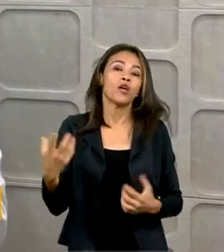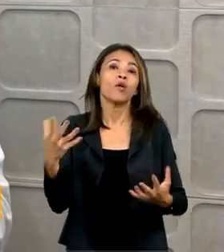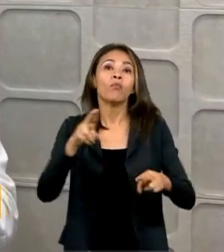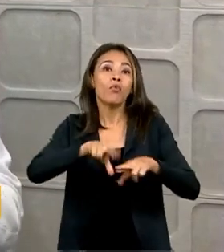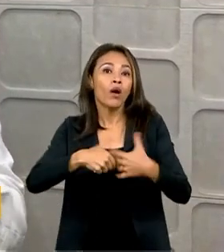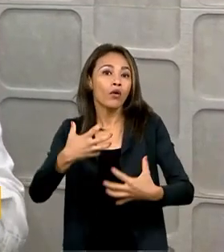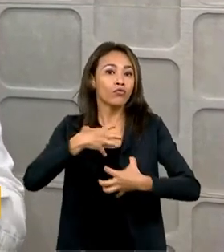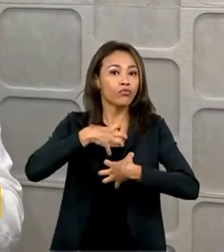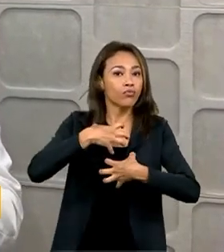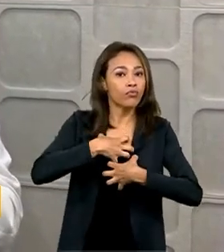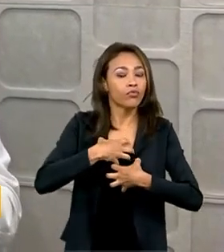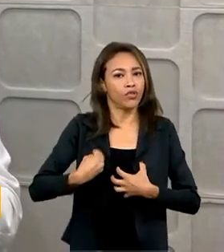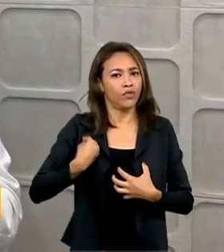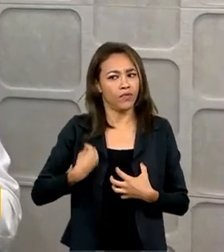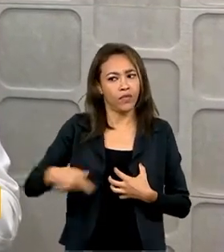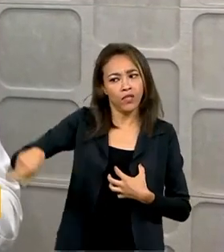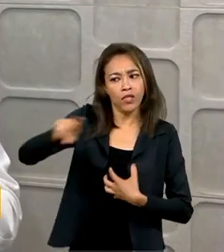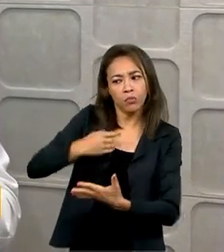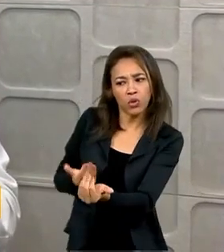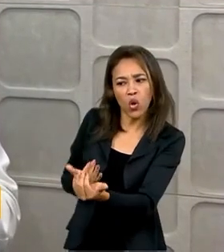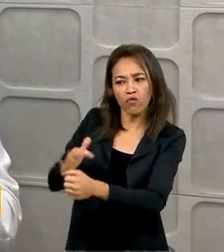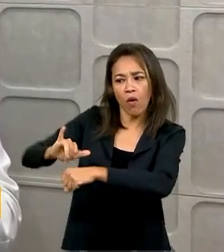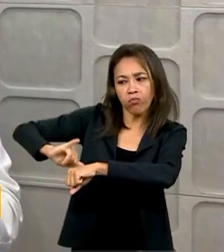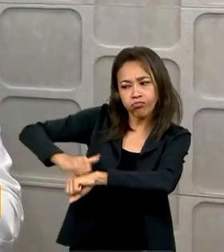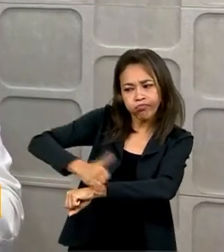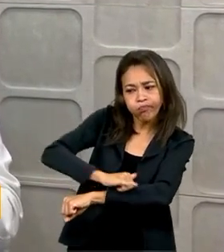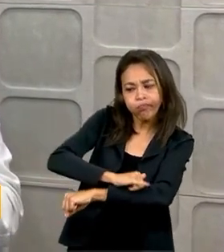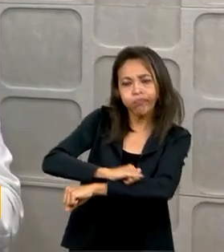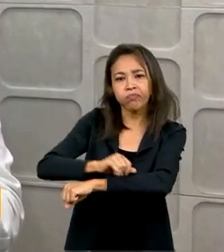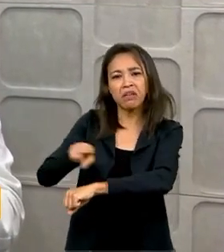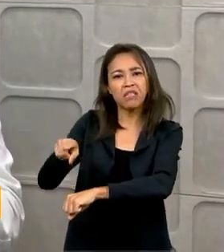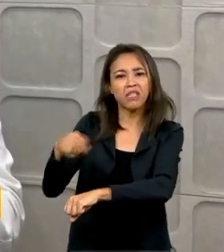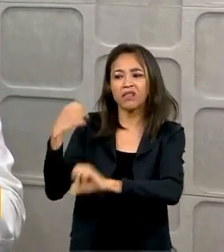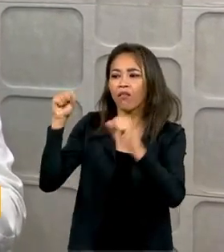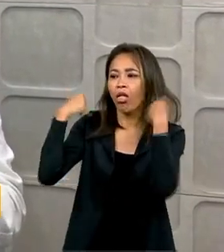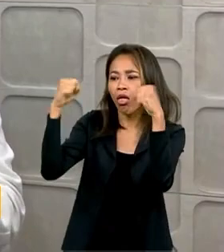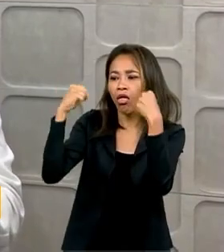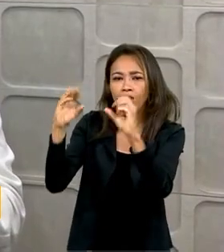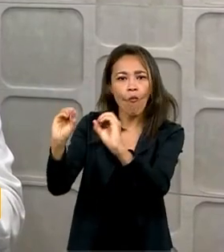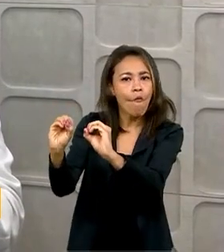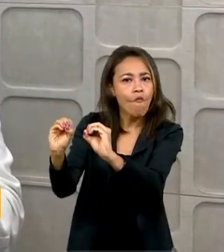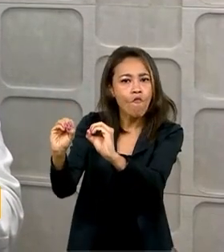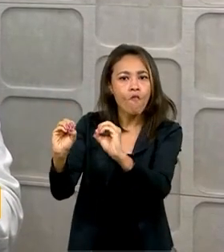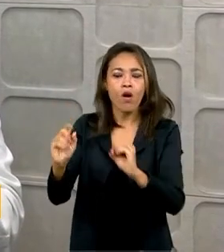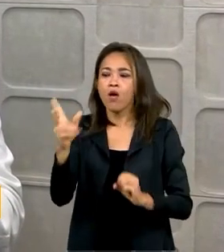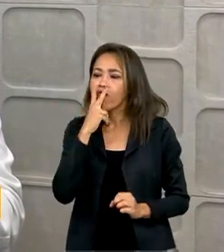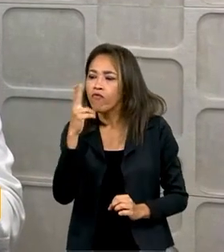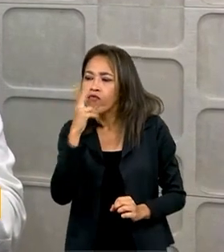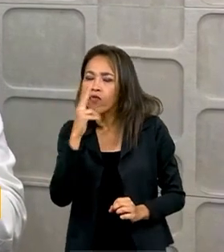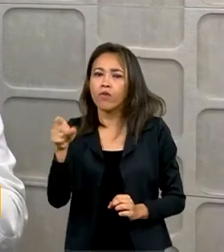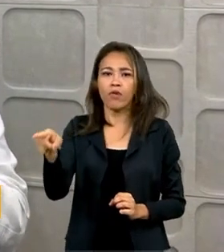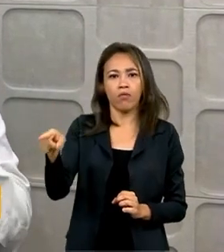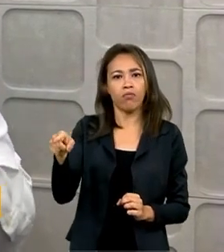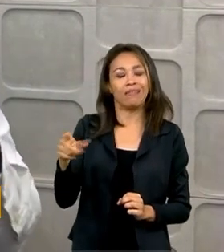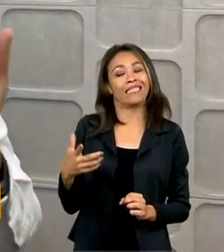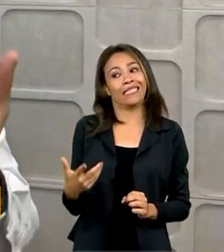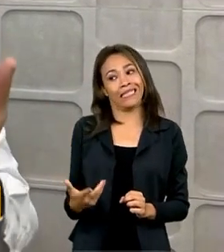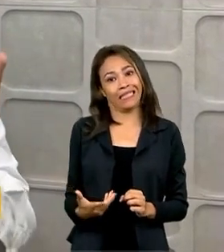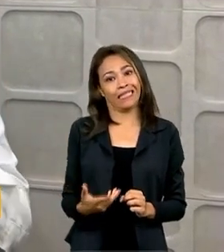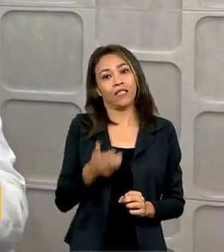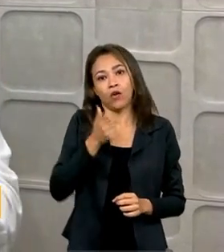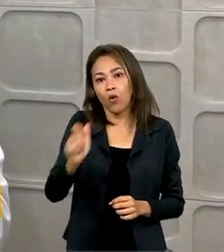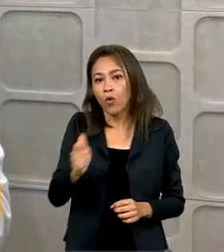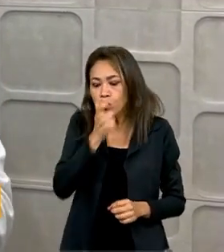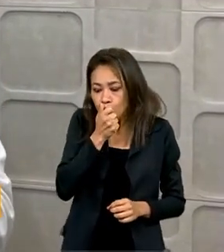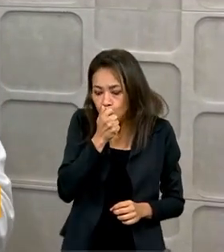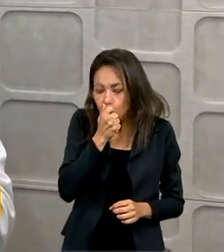progressivamente pior dos jovens, obesos, sedentários, tabagismo, o cigarro eletrônico chegando com força,